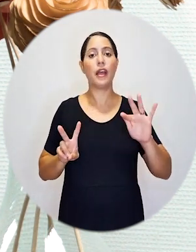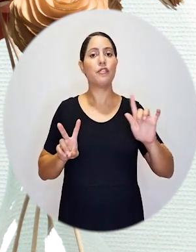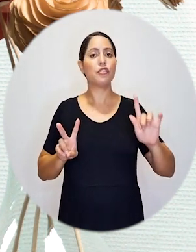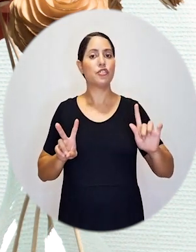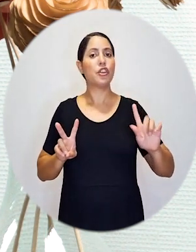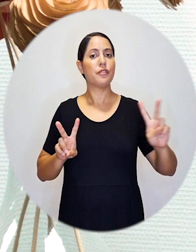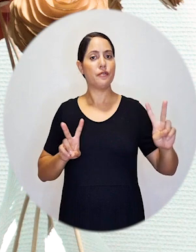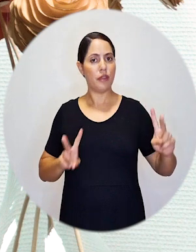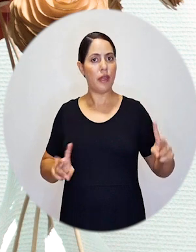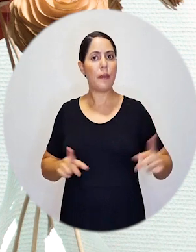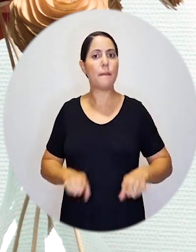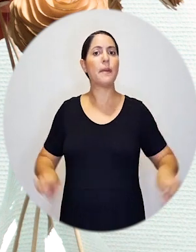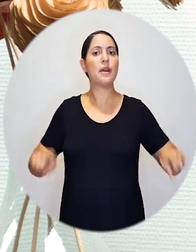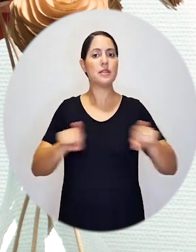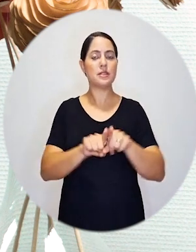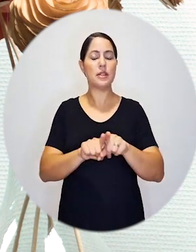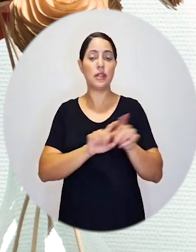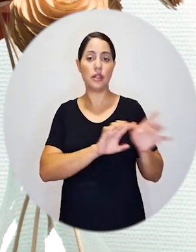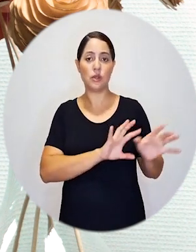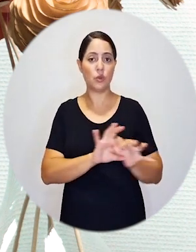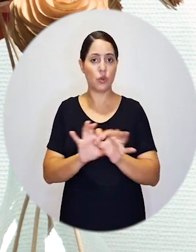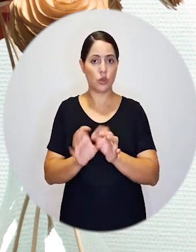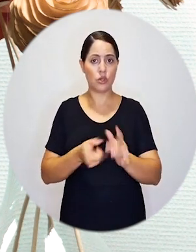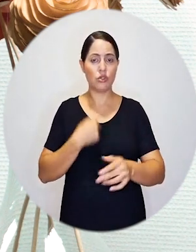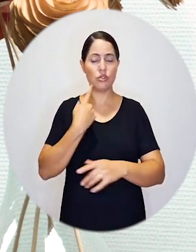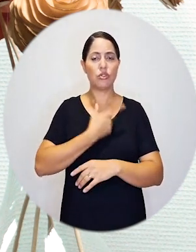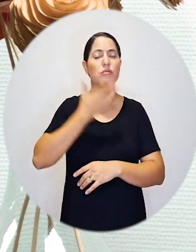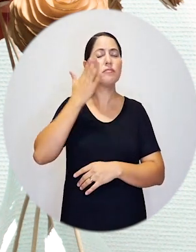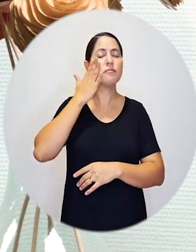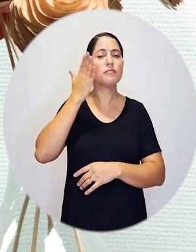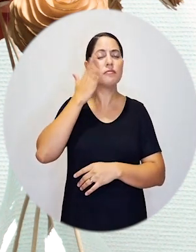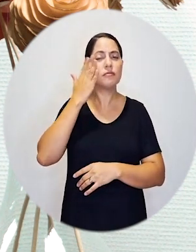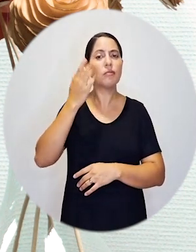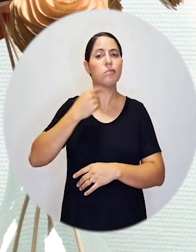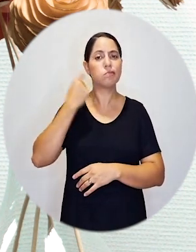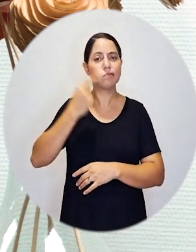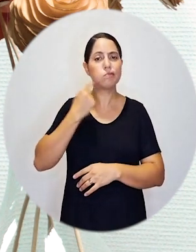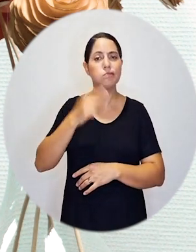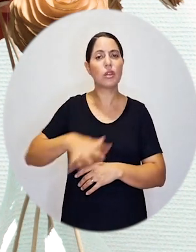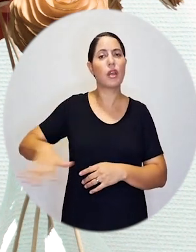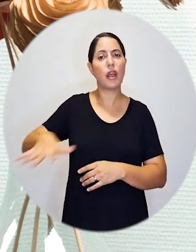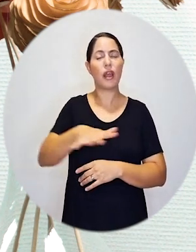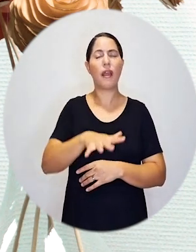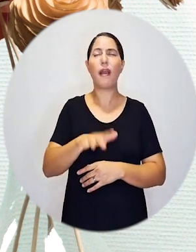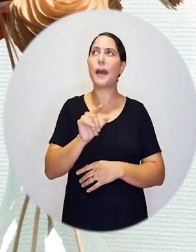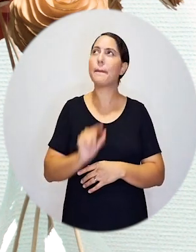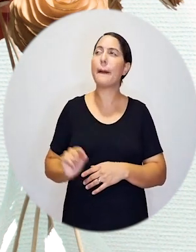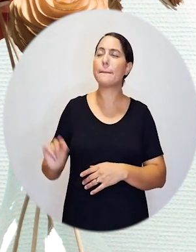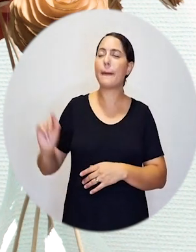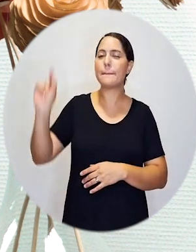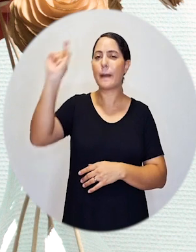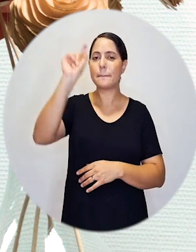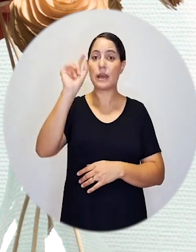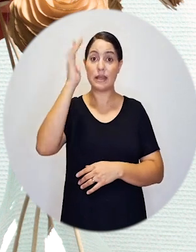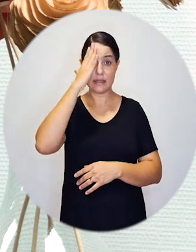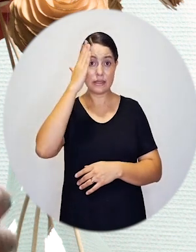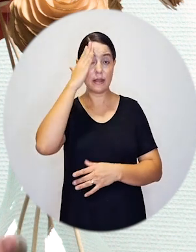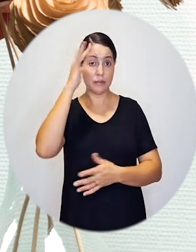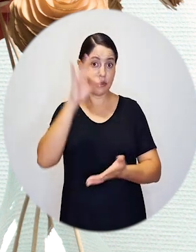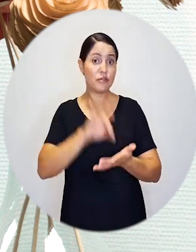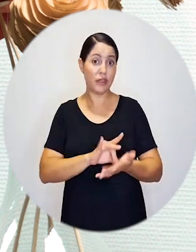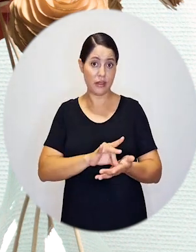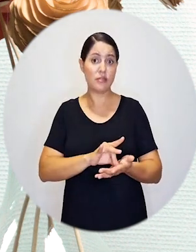contribuição da FGV, é de extrema importância para que nós pudéssemos conhecer e identificar a realidade da classe. E